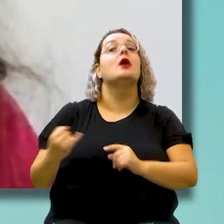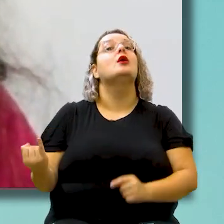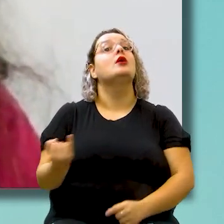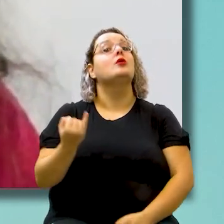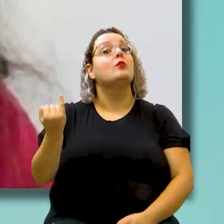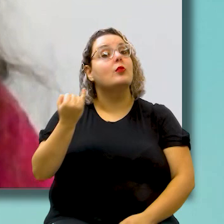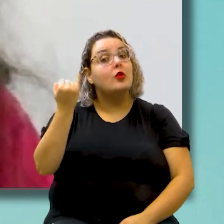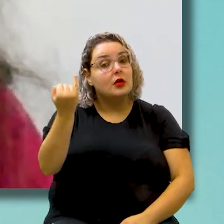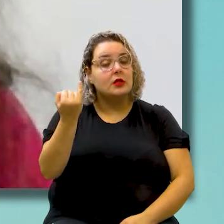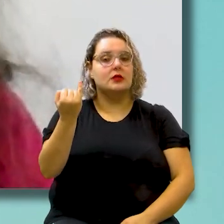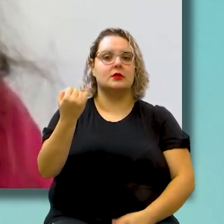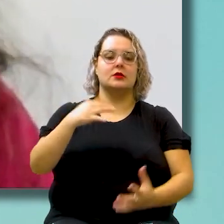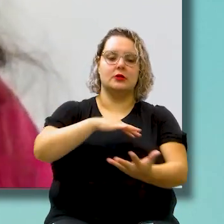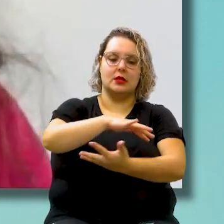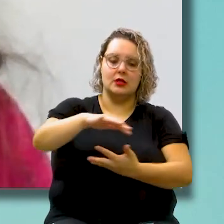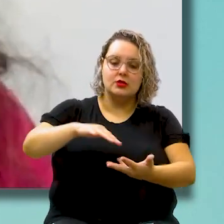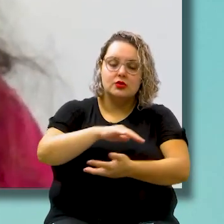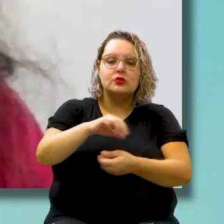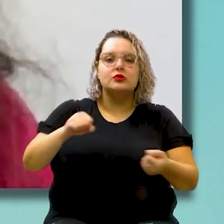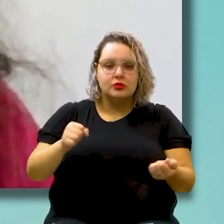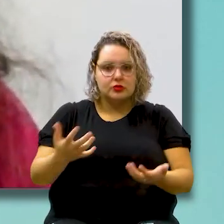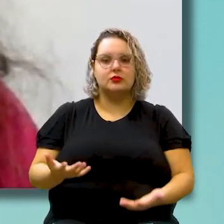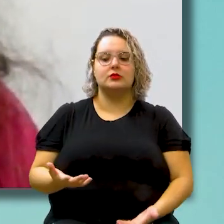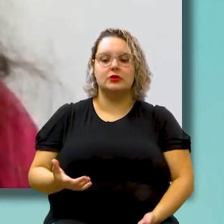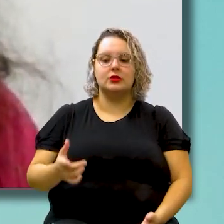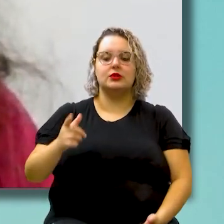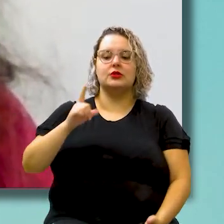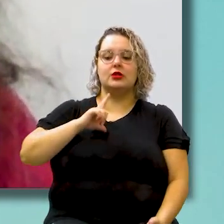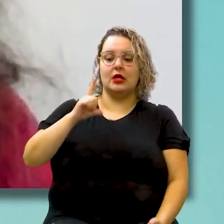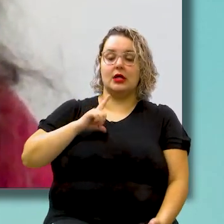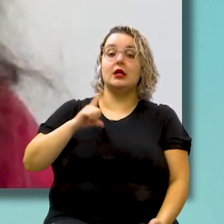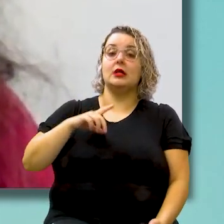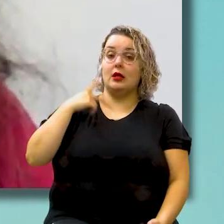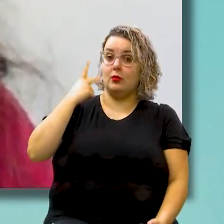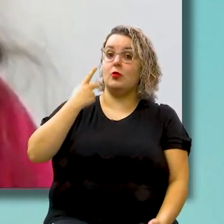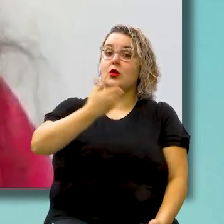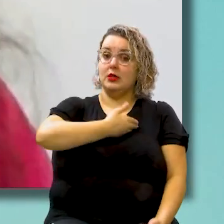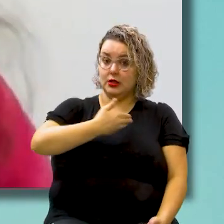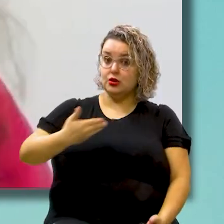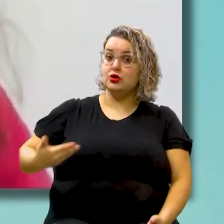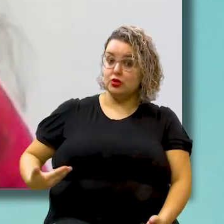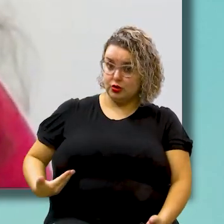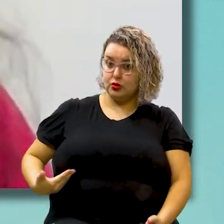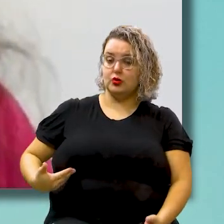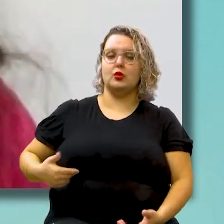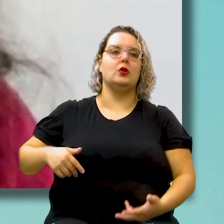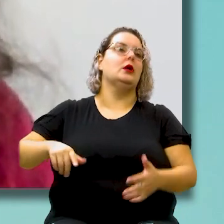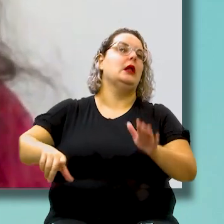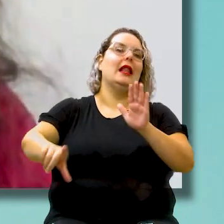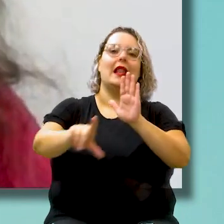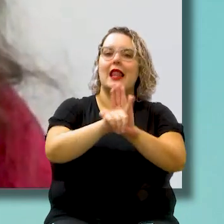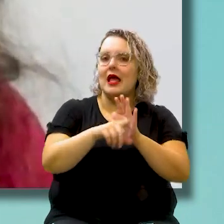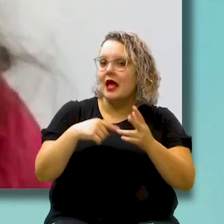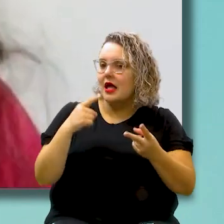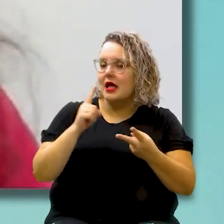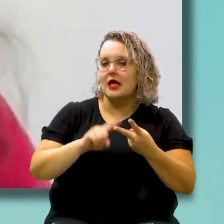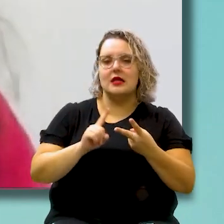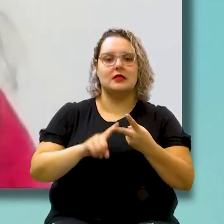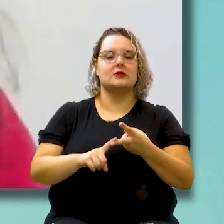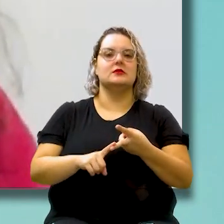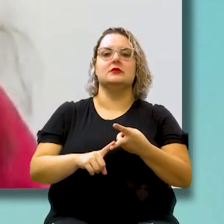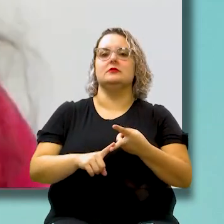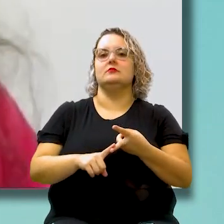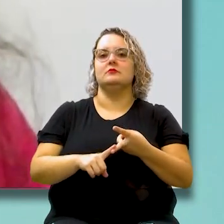sociedade importante na sustentabilidade. Então, há já muitas políticas públicas, né?